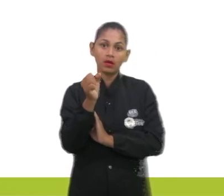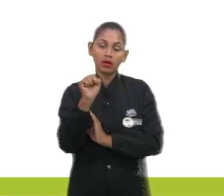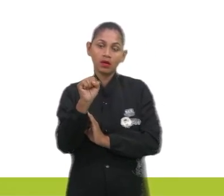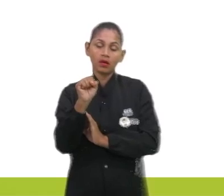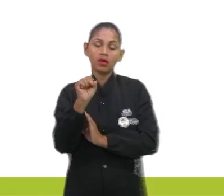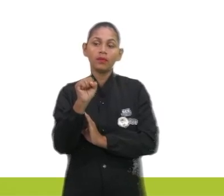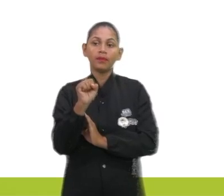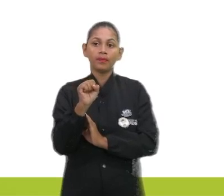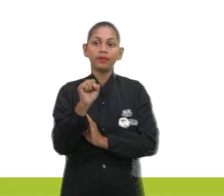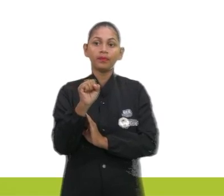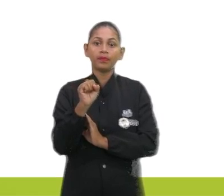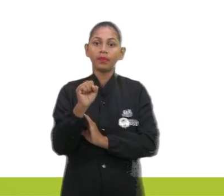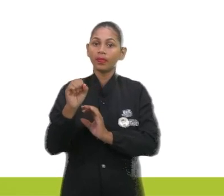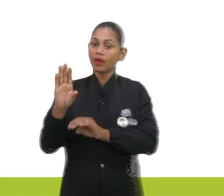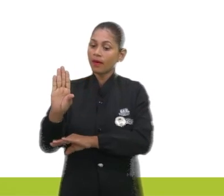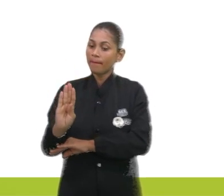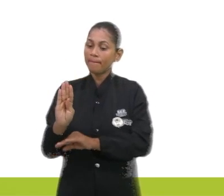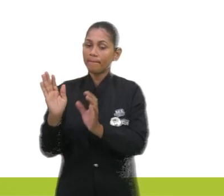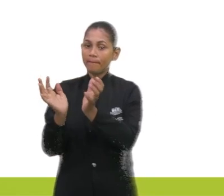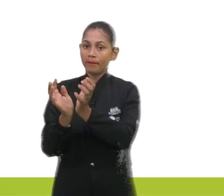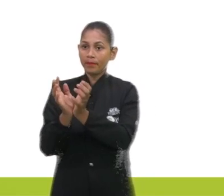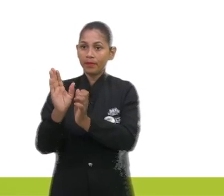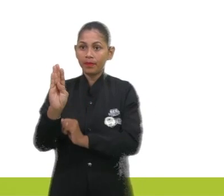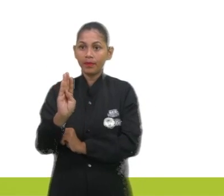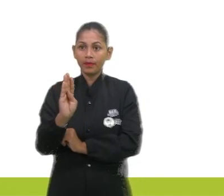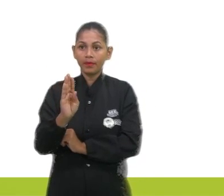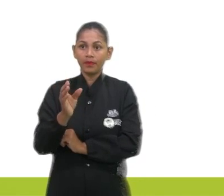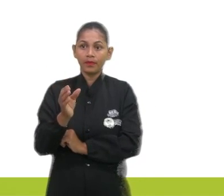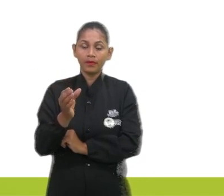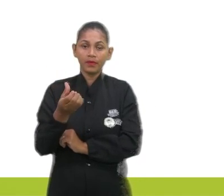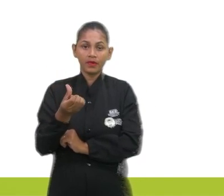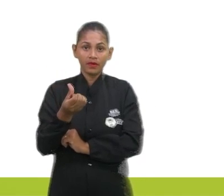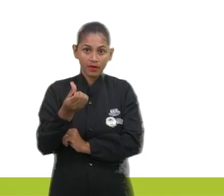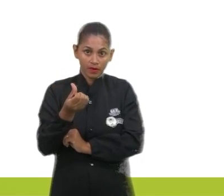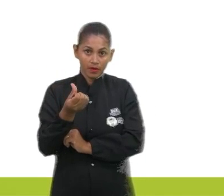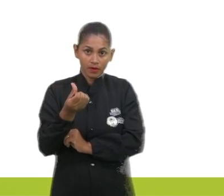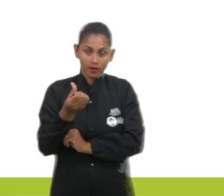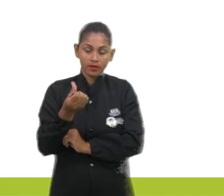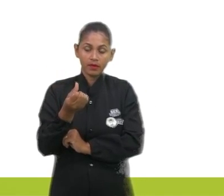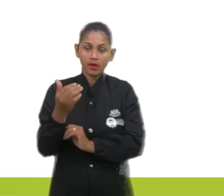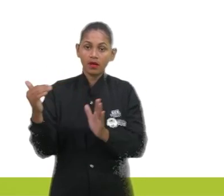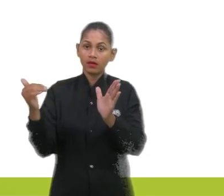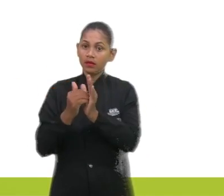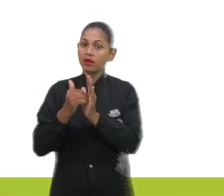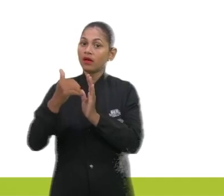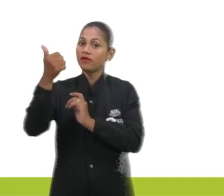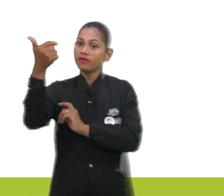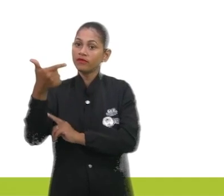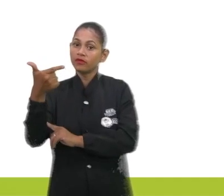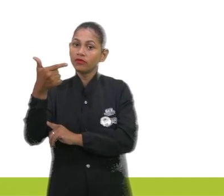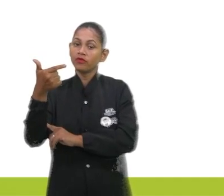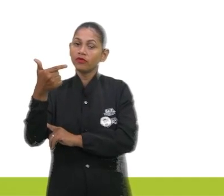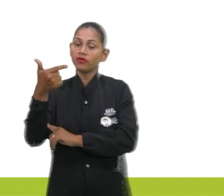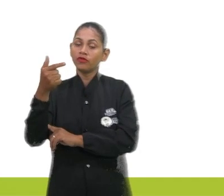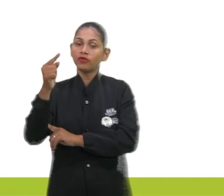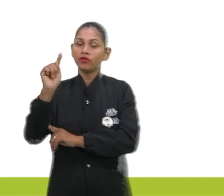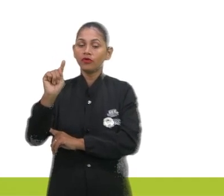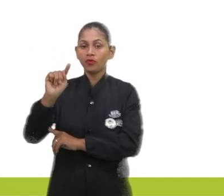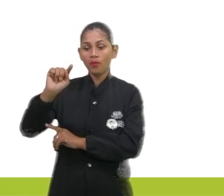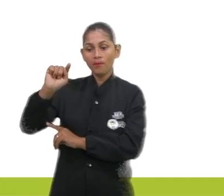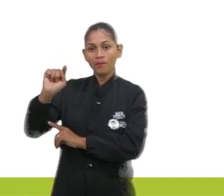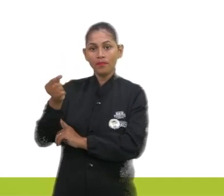B, R$ 6,8 mil a R$ 21,3 mil. E a